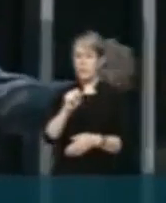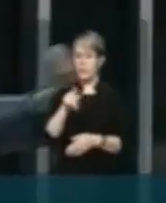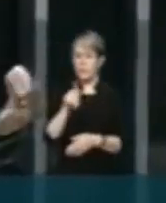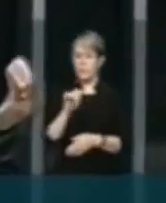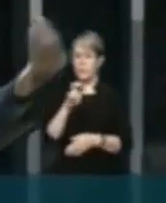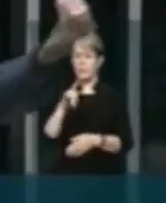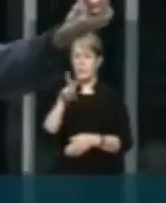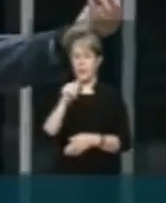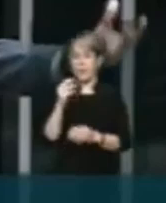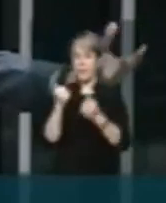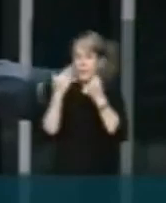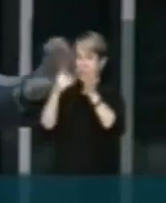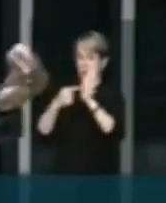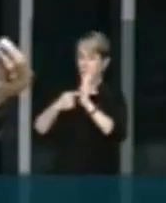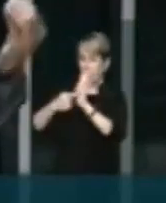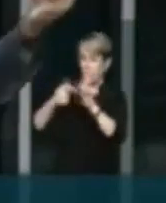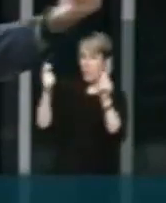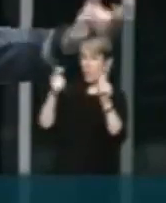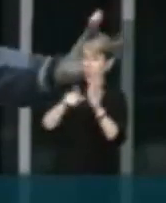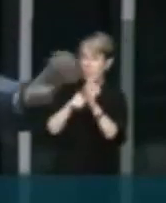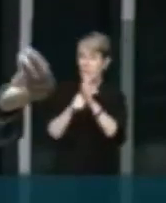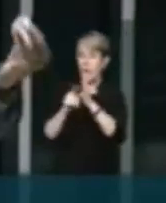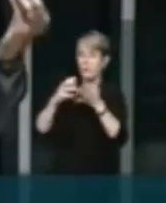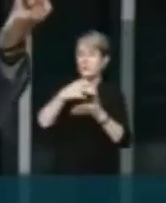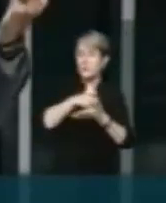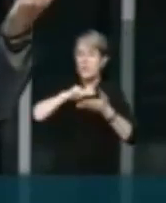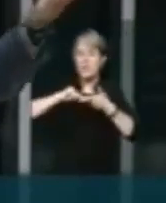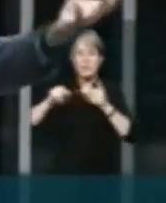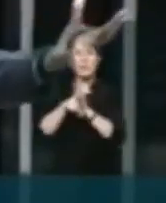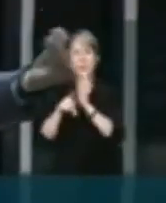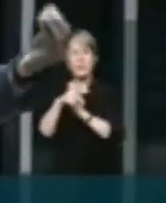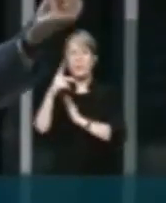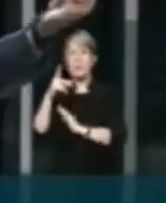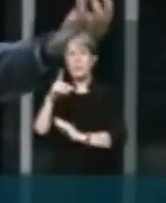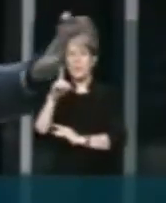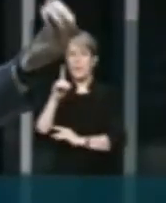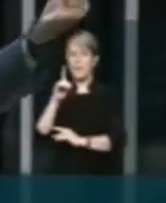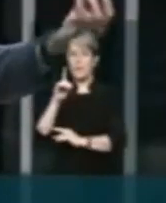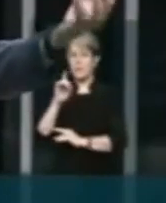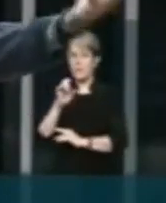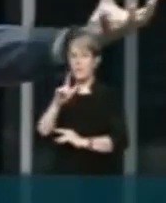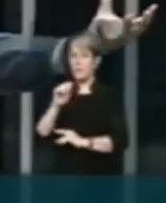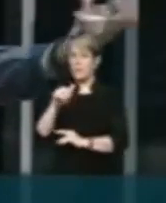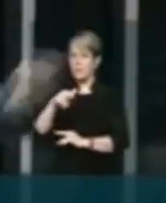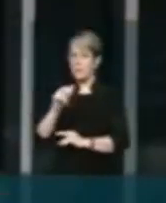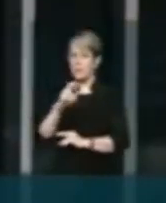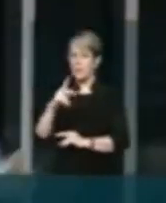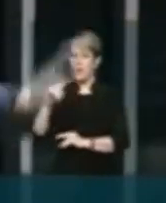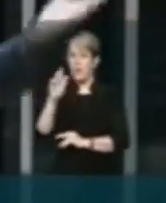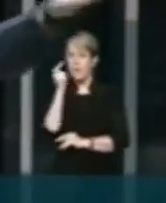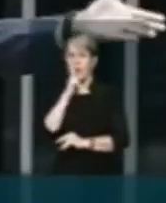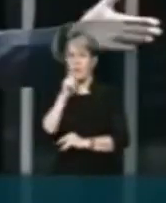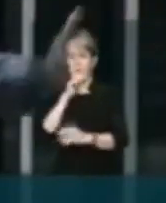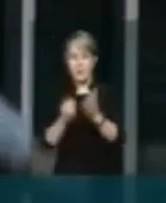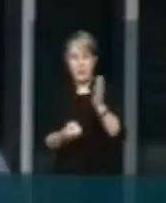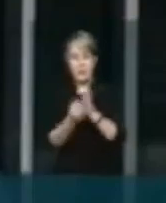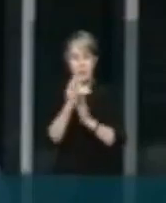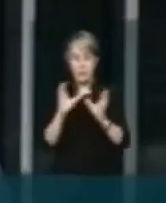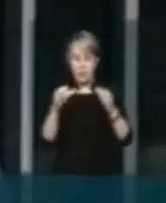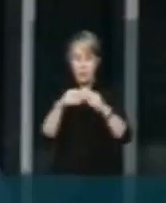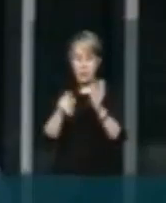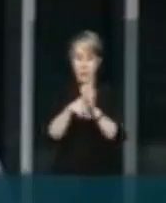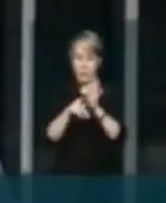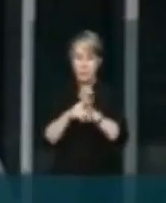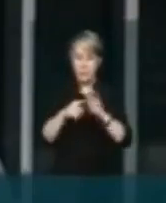deu o local, deu os meios para que Rubens Paiva, para que Lamarca, ou melhor, criasse um foco de guerrilha na região de